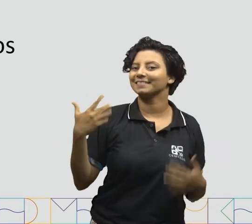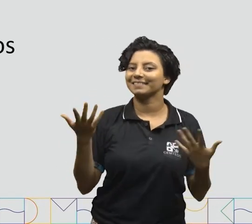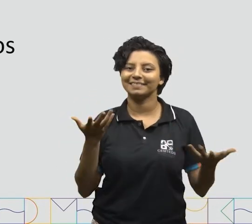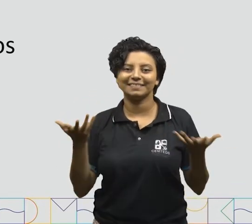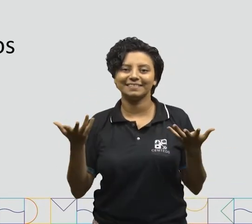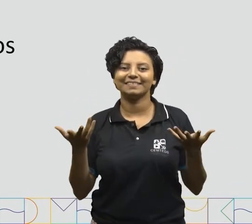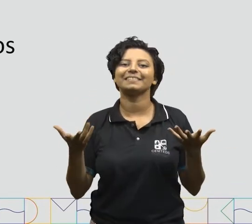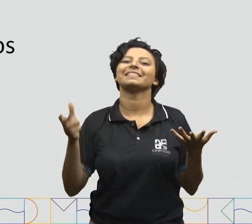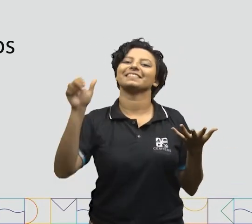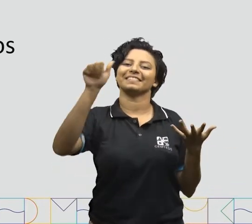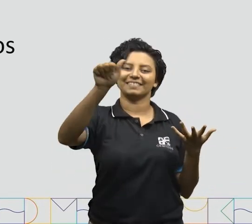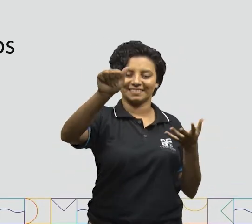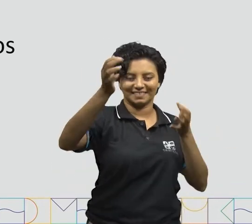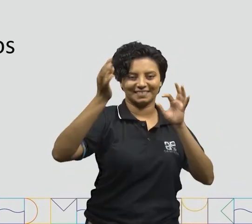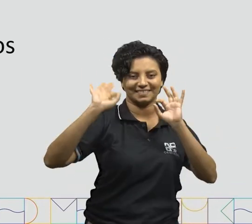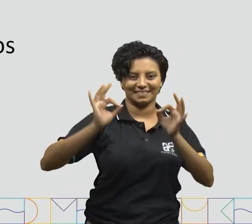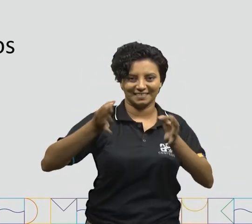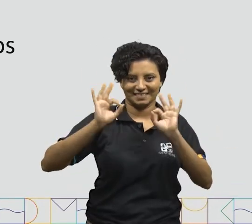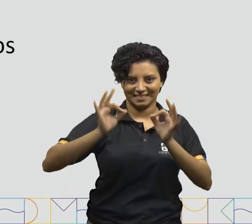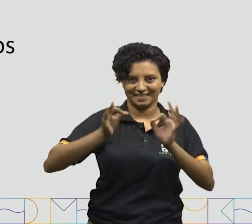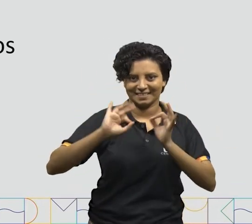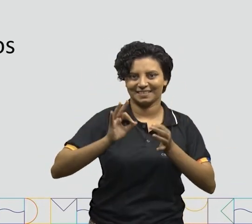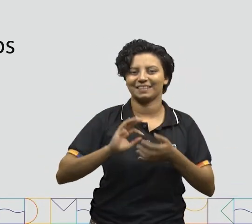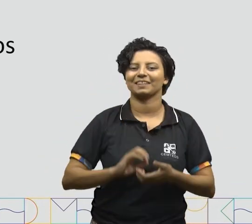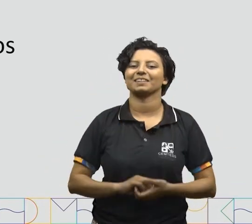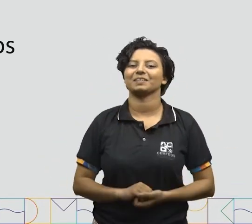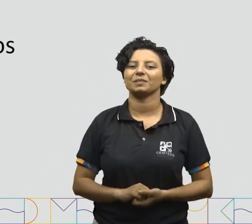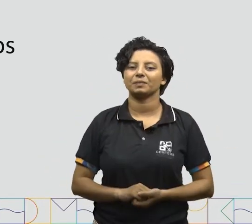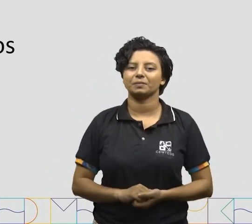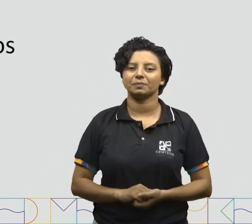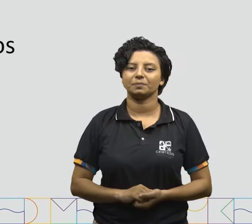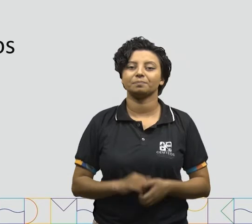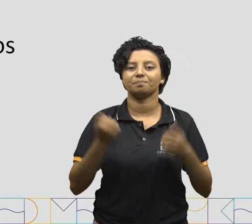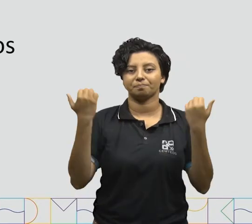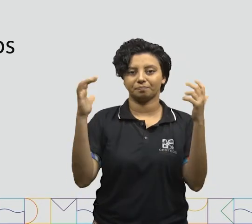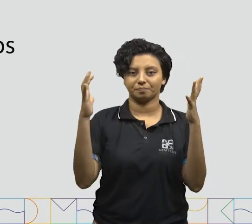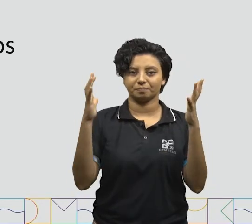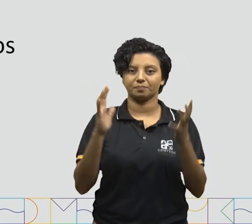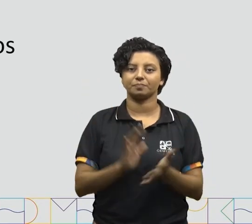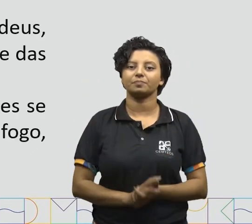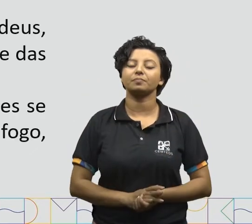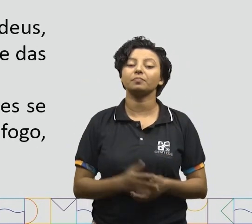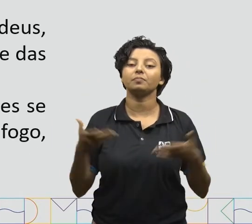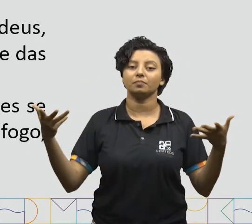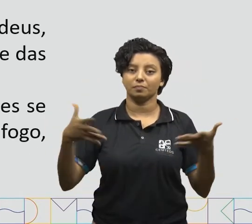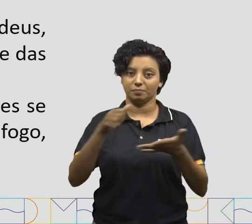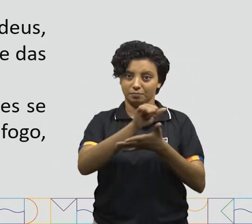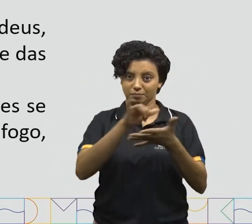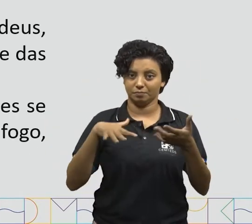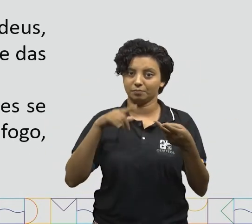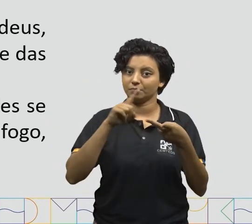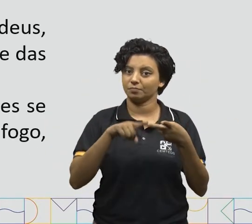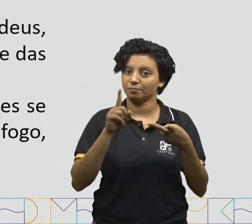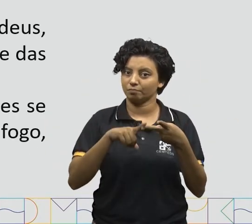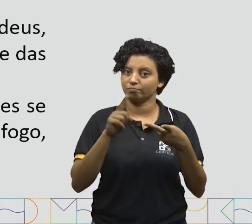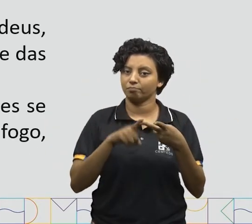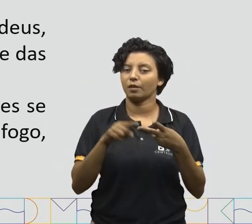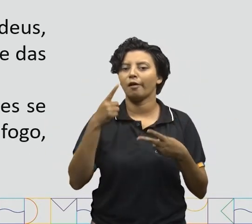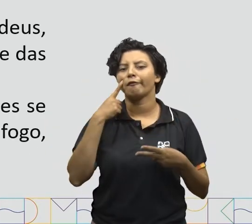ponto, então, porque a letra certa é a letra A, Huitzilopochtli. Parabéns! Vamos à atividade